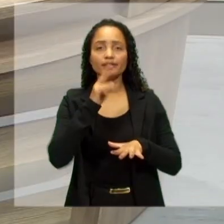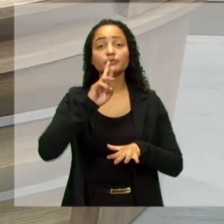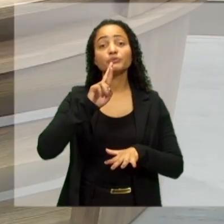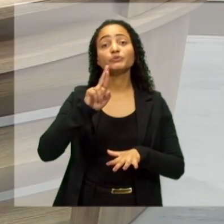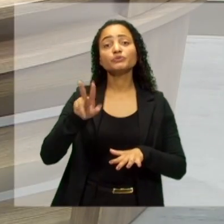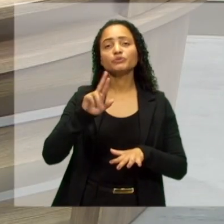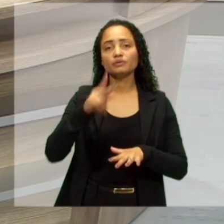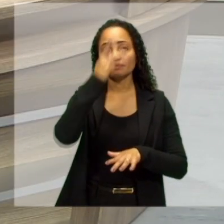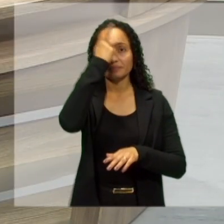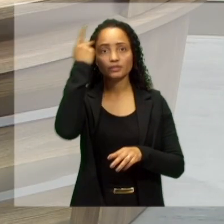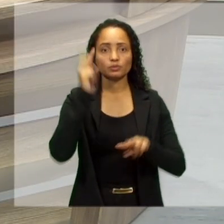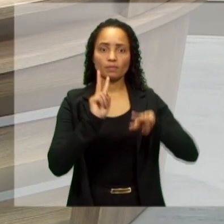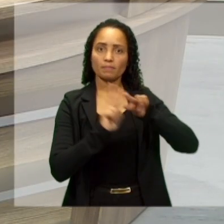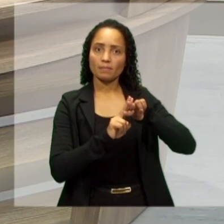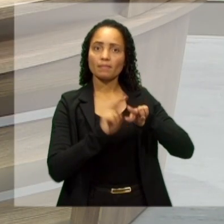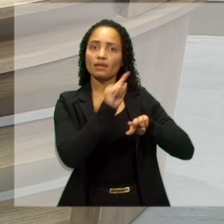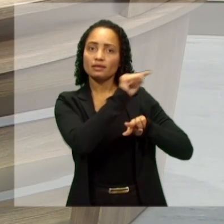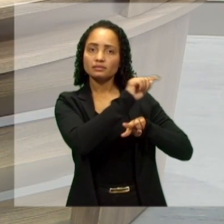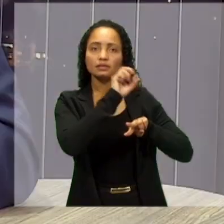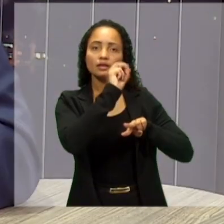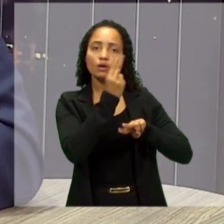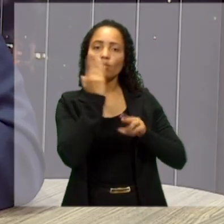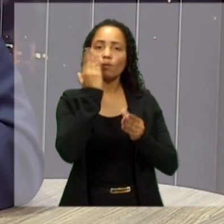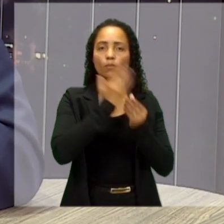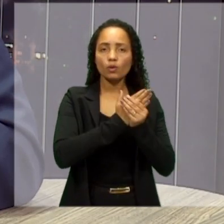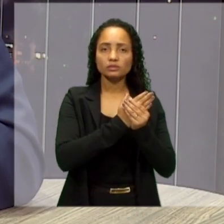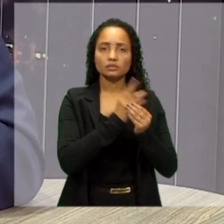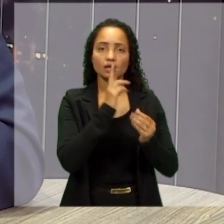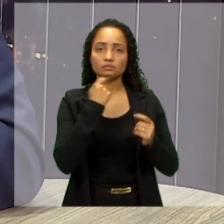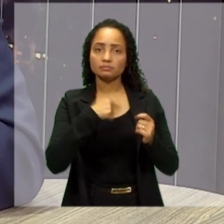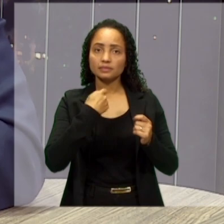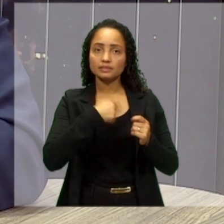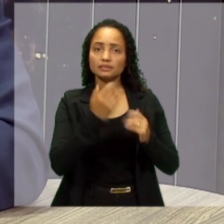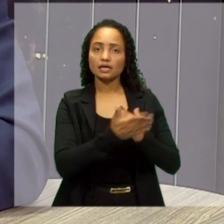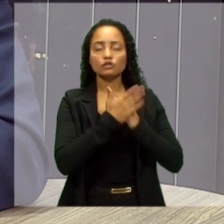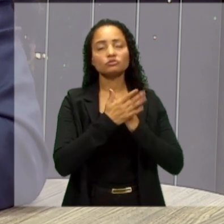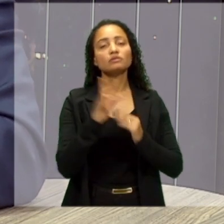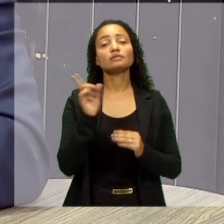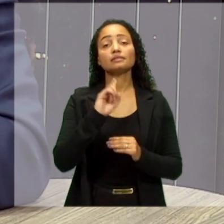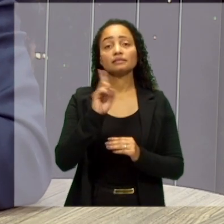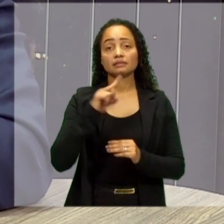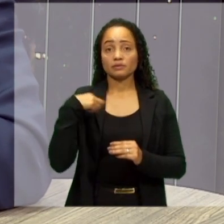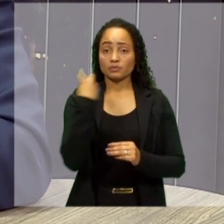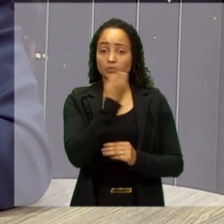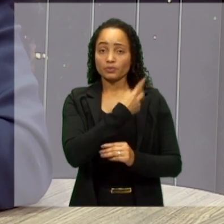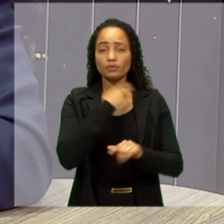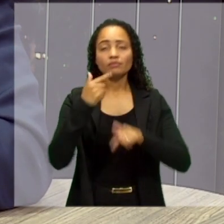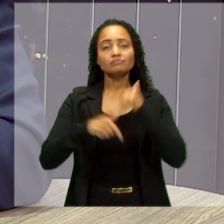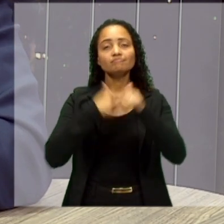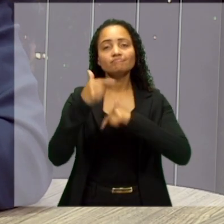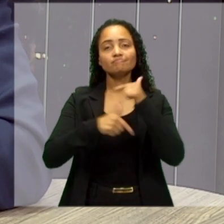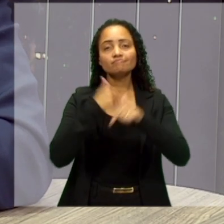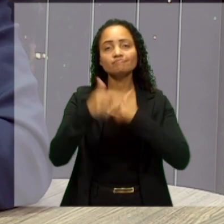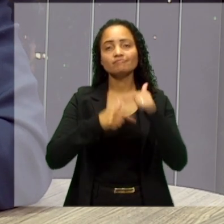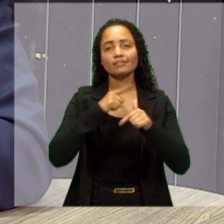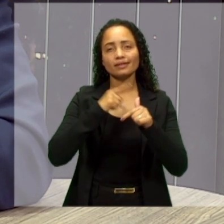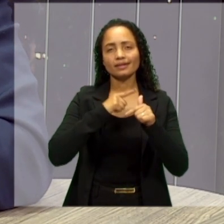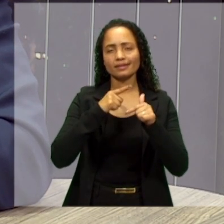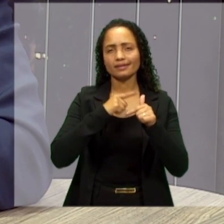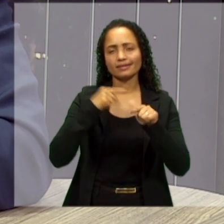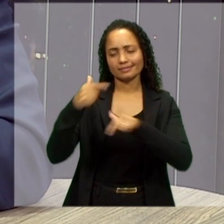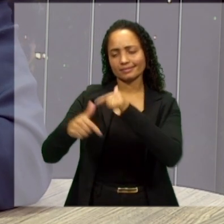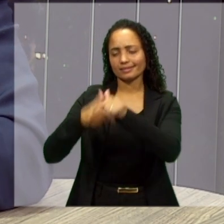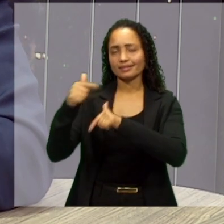os presos ou pessoas que respondem a processo, mas não. É uma atuação muito importante desse núcleo especializado, diz